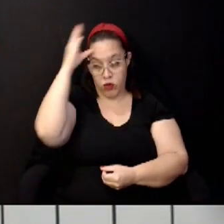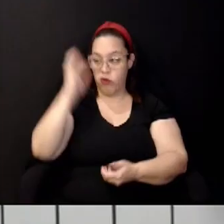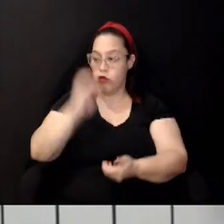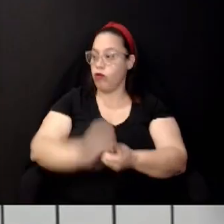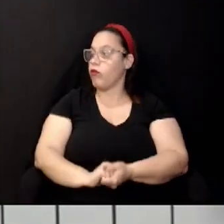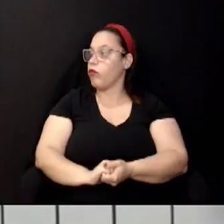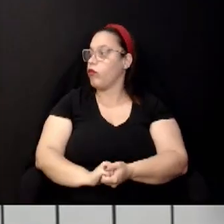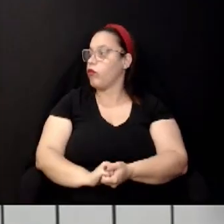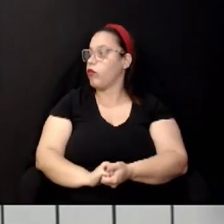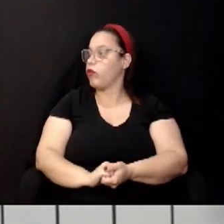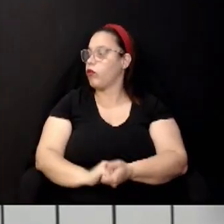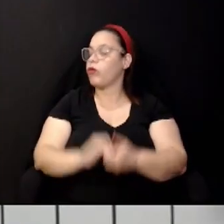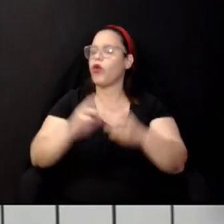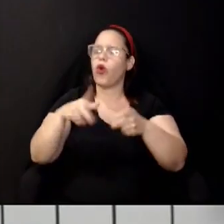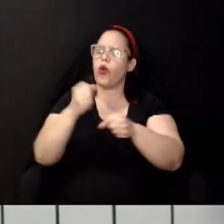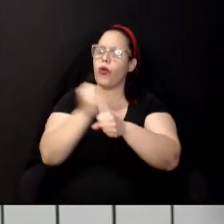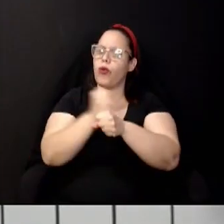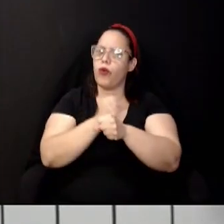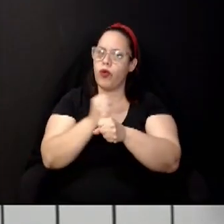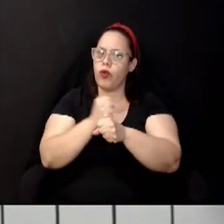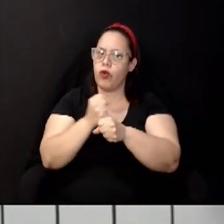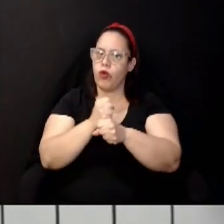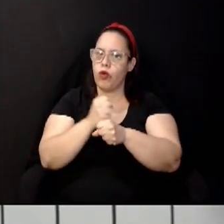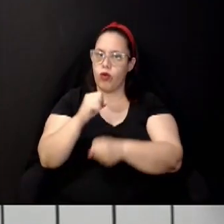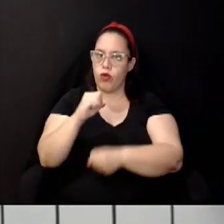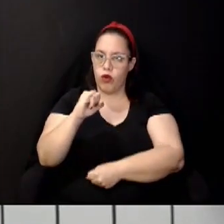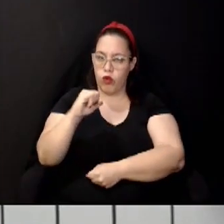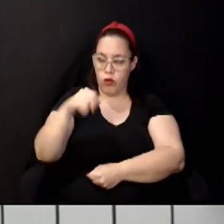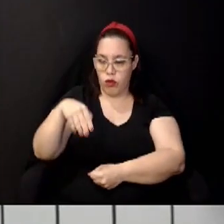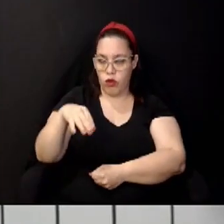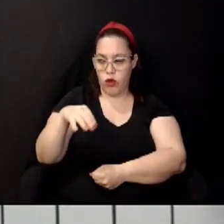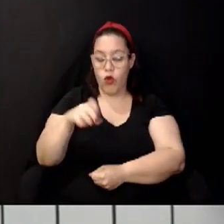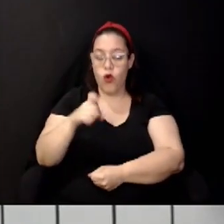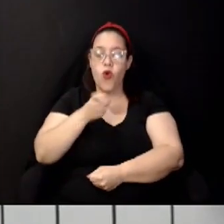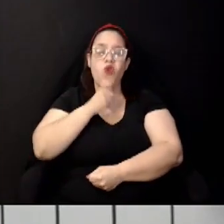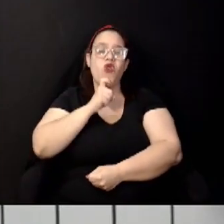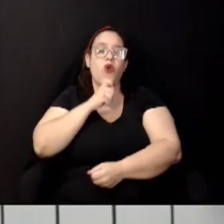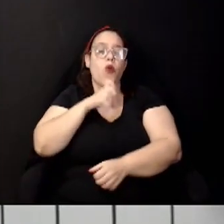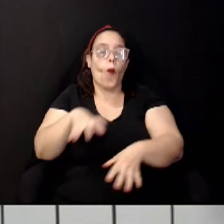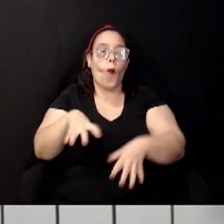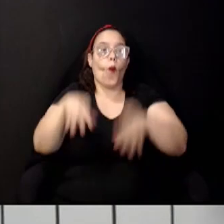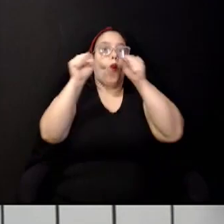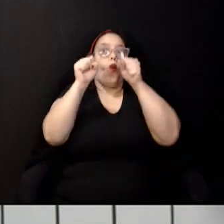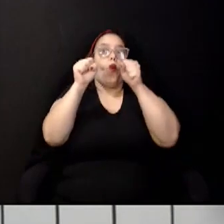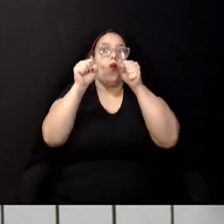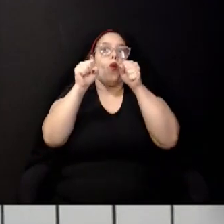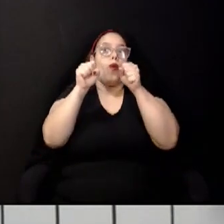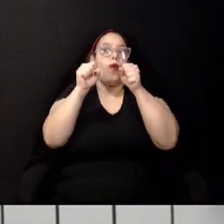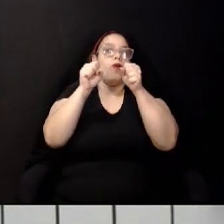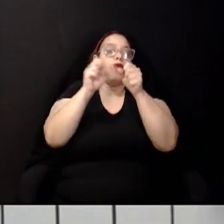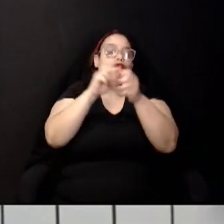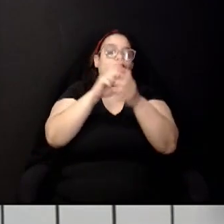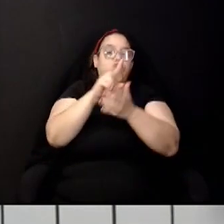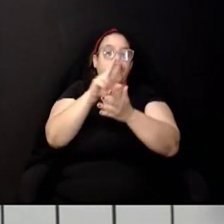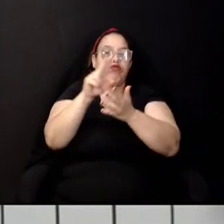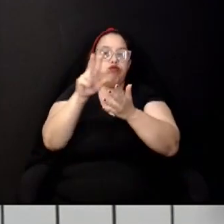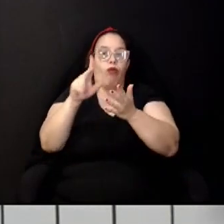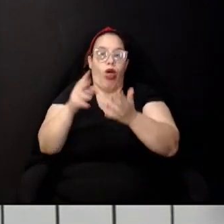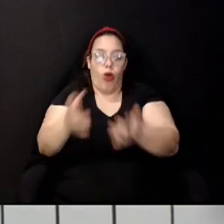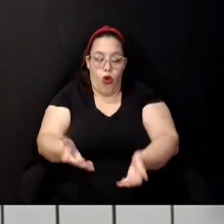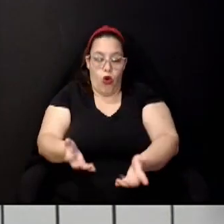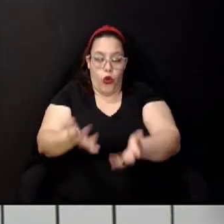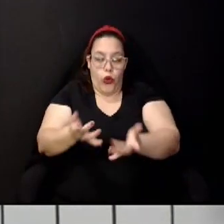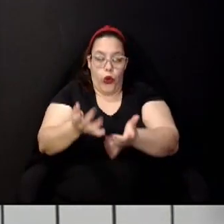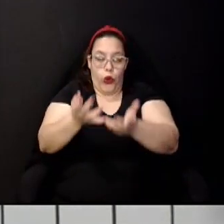Todos os anos, o inverno seco traz o desafio de conter os inúmeros focos de incêndio. Muitas vezes,